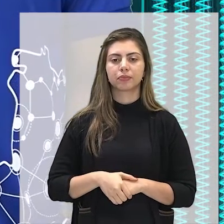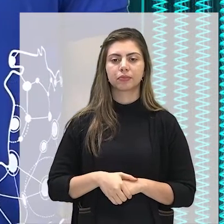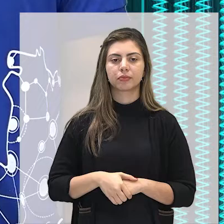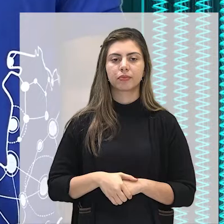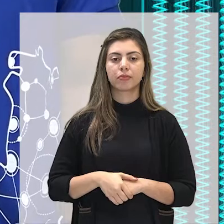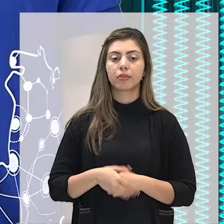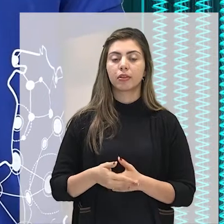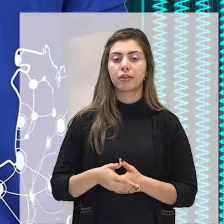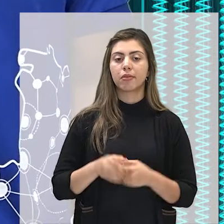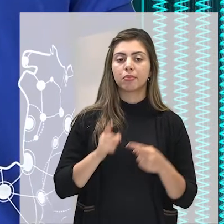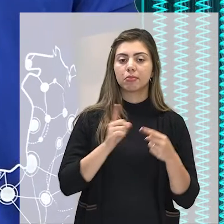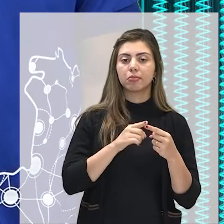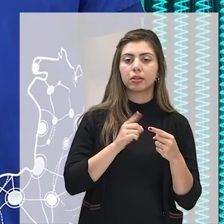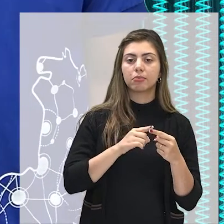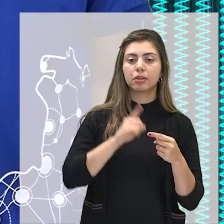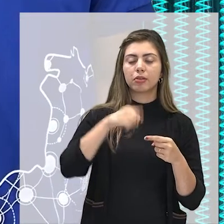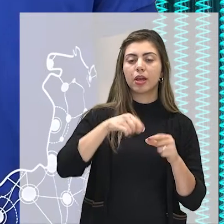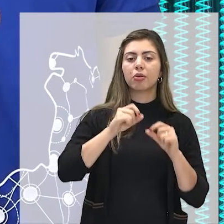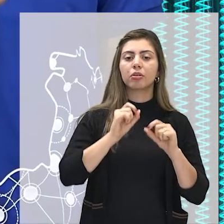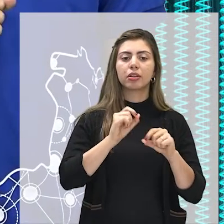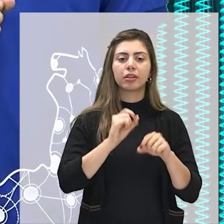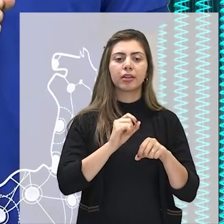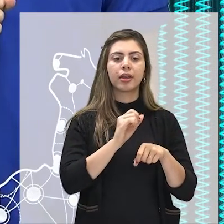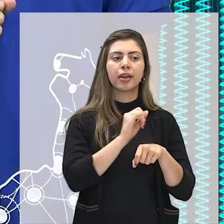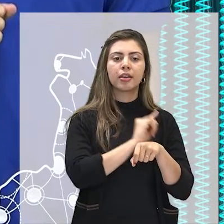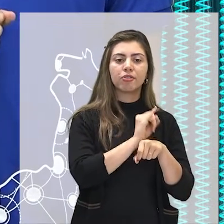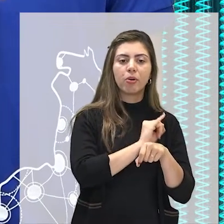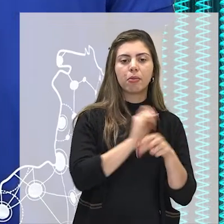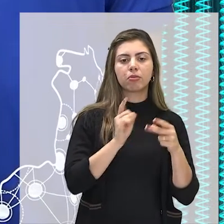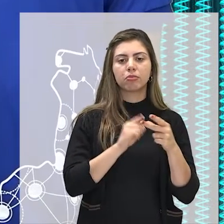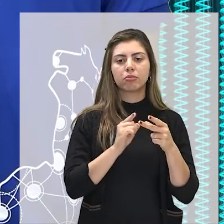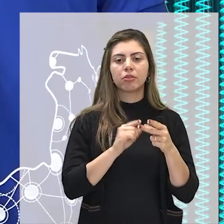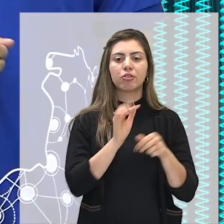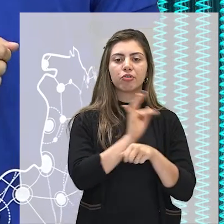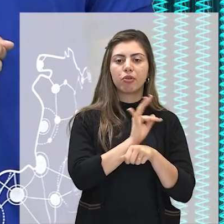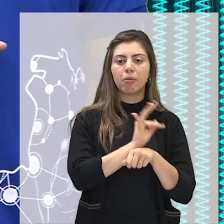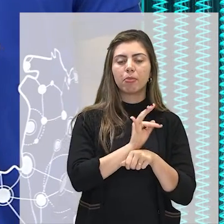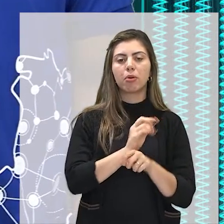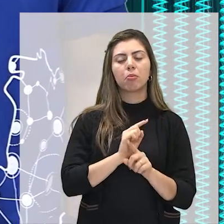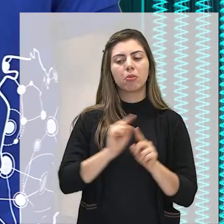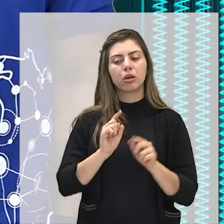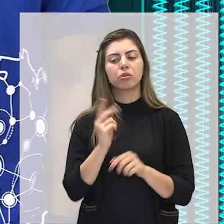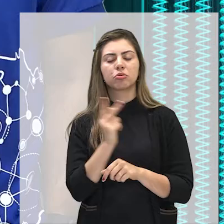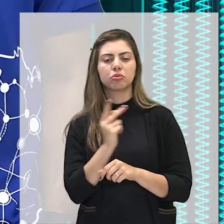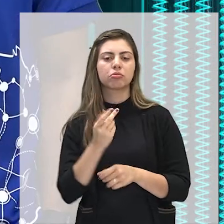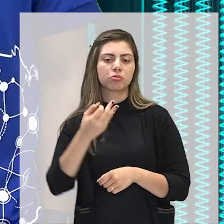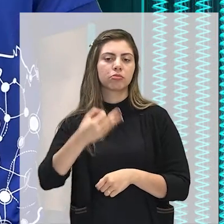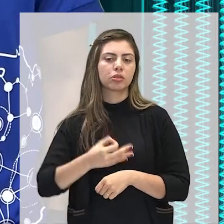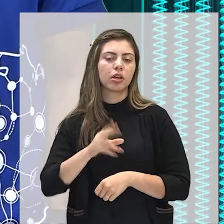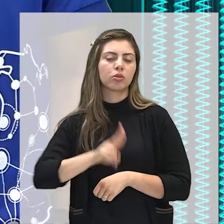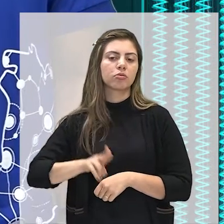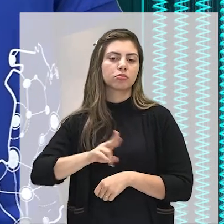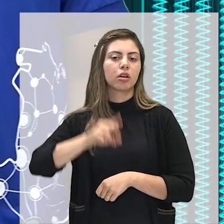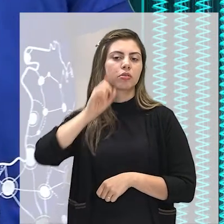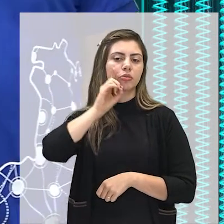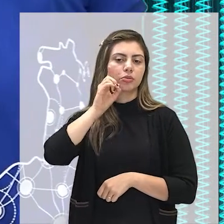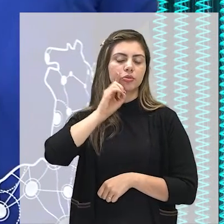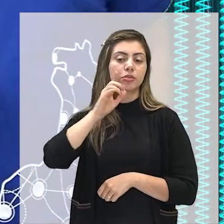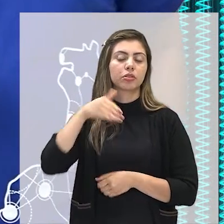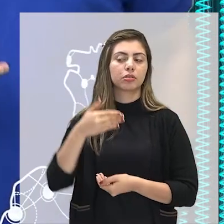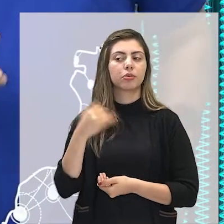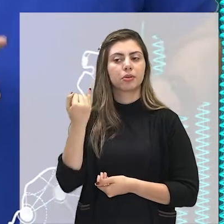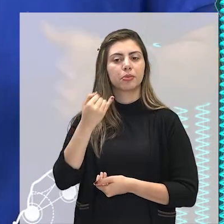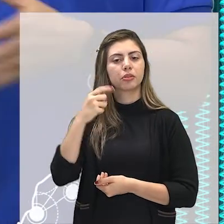could eu utilizo em situações bem mais formais, tá certo? Mas ambos são utilizados aí no dia a dia. É importante